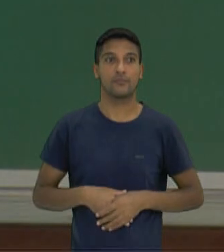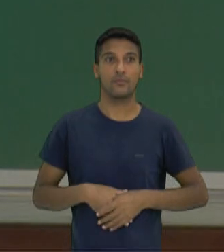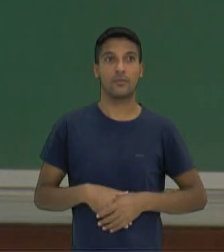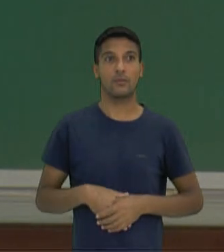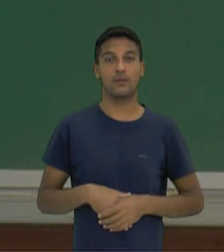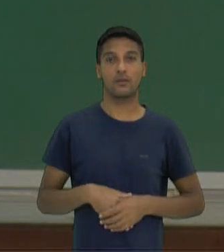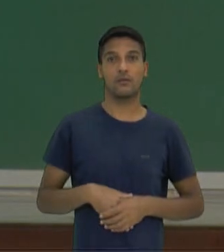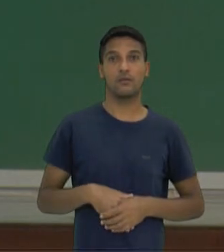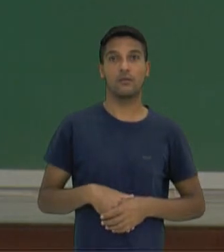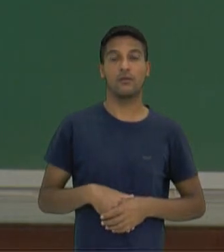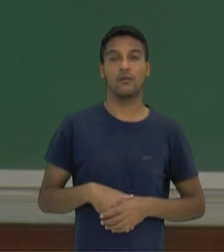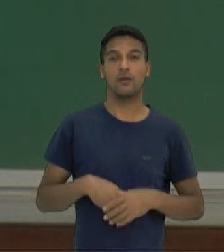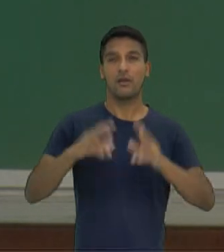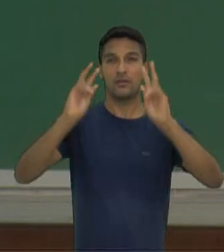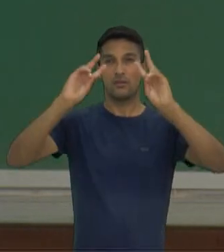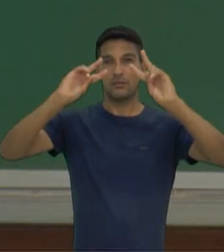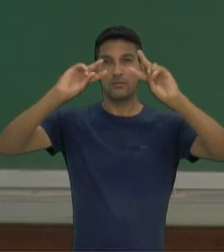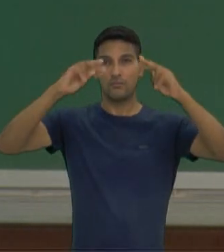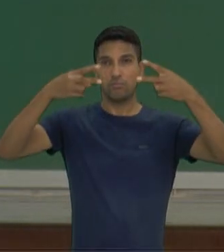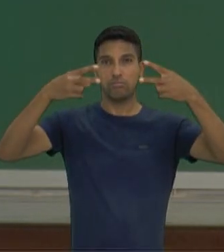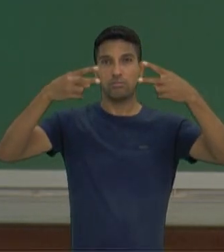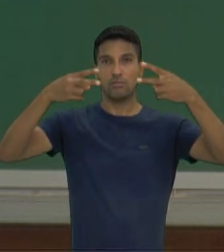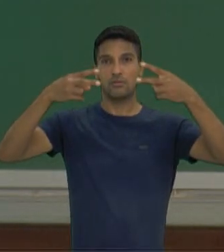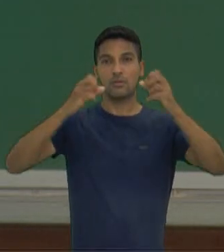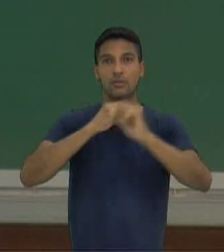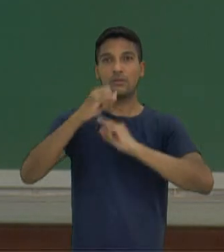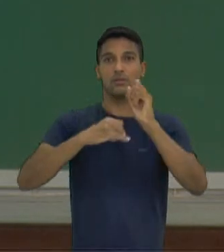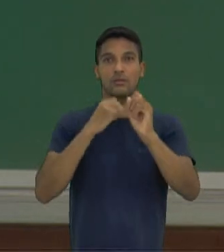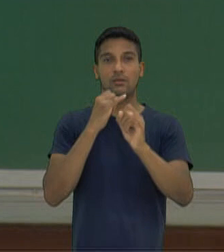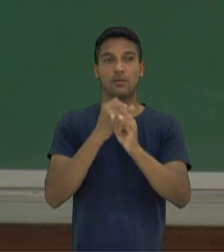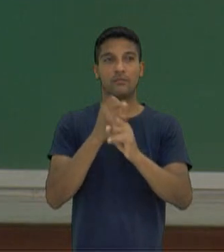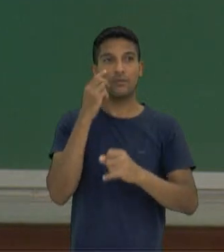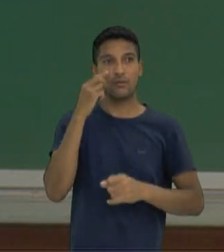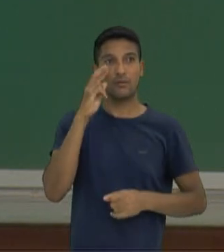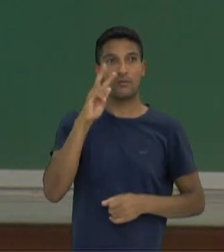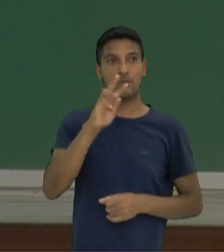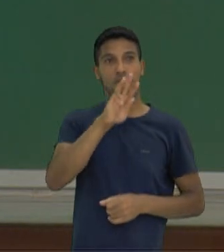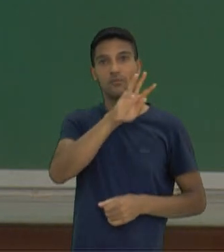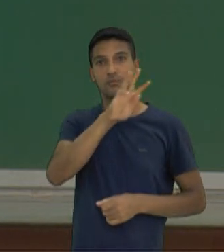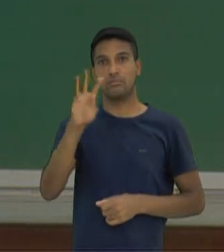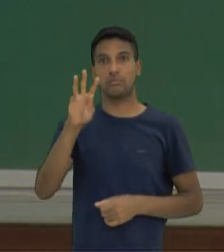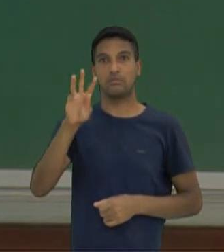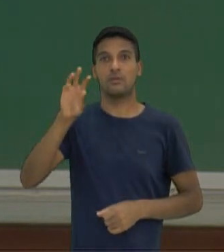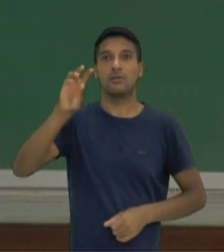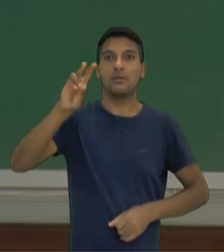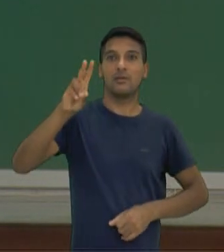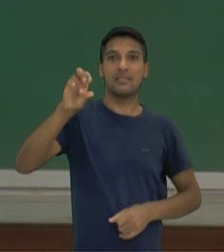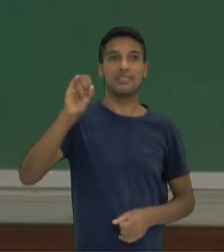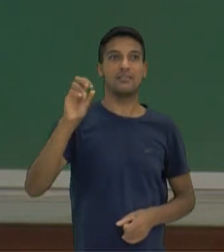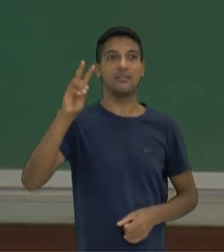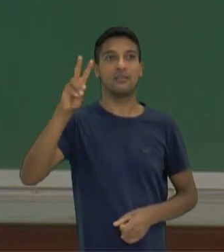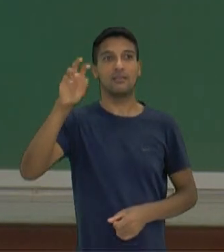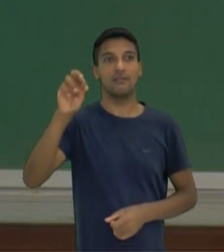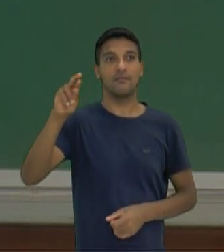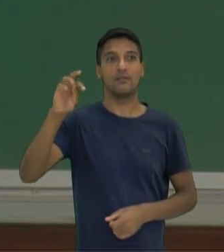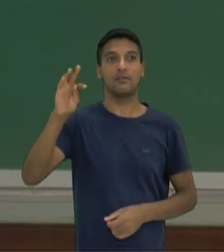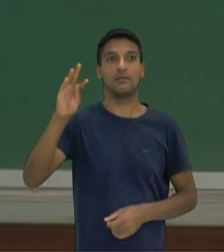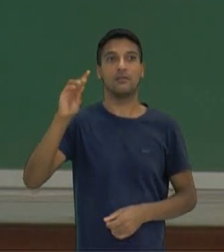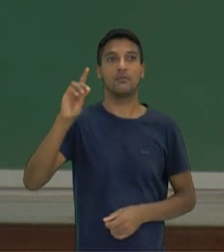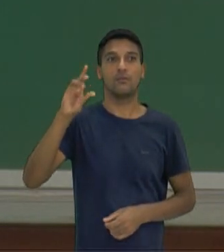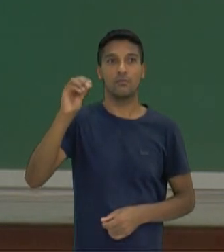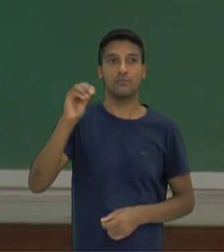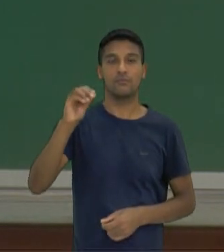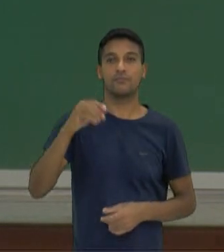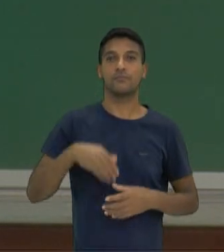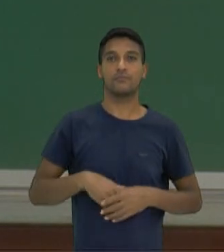é do site de Vertudo, certo? E ainda a foto que ajuda o leitor que desconhece ou não se lembra quem é o Tony